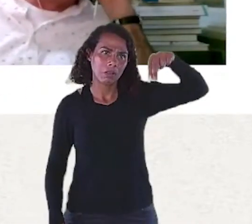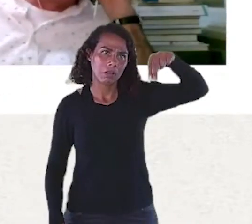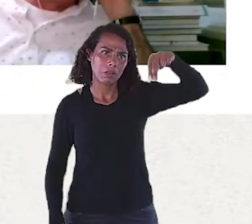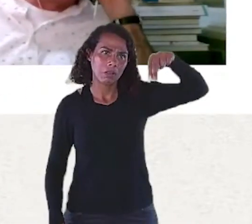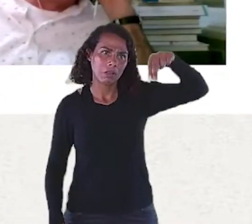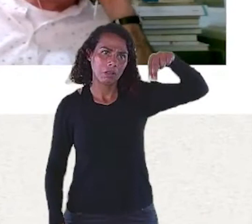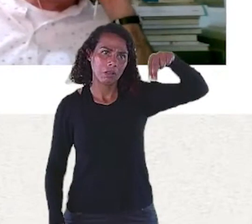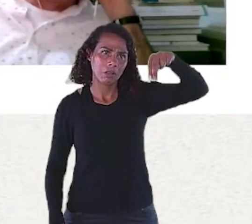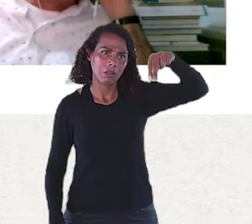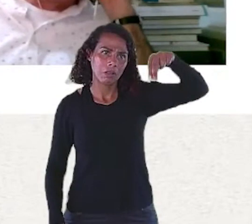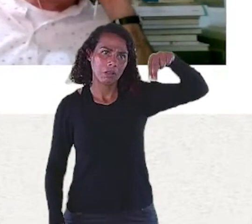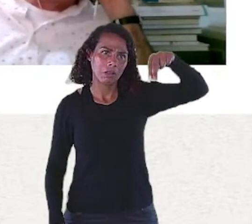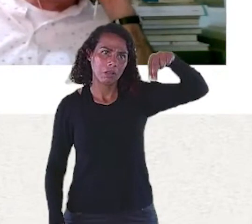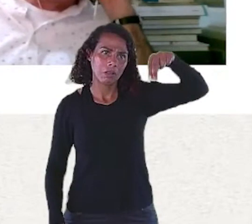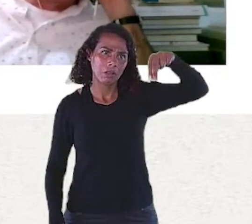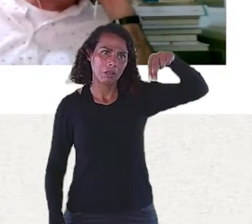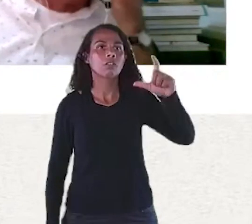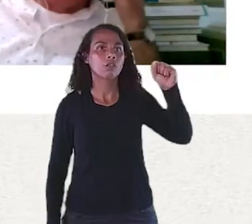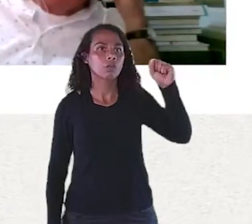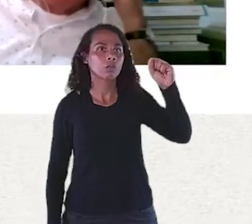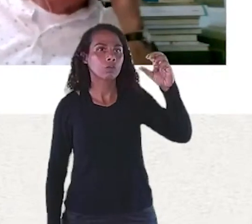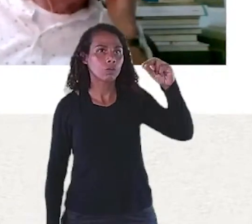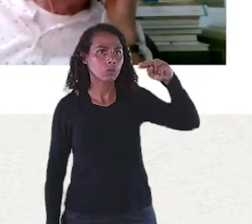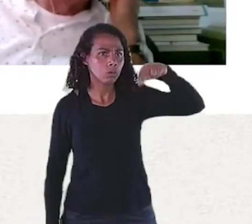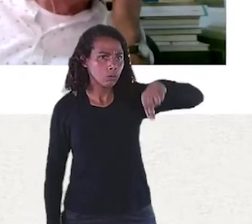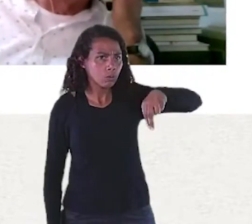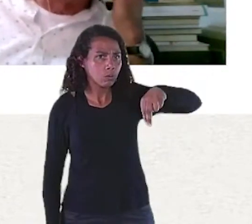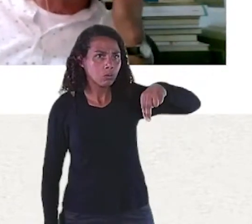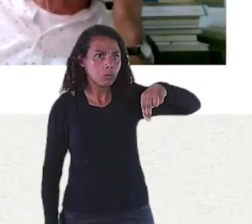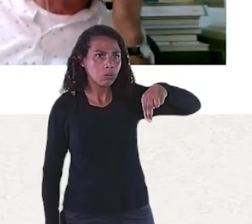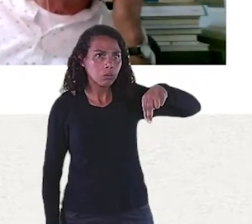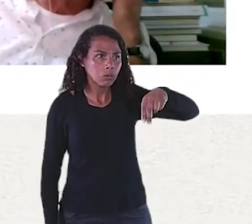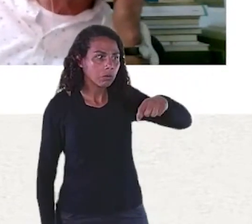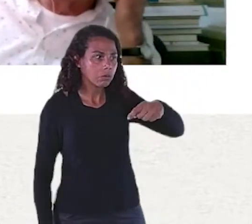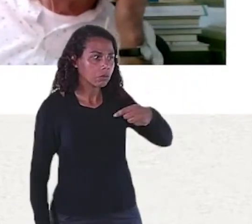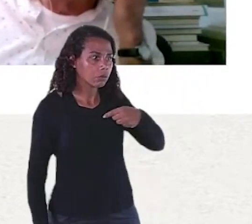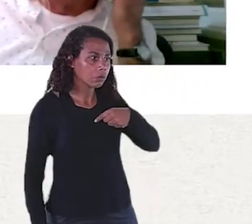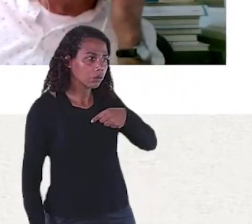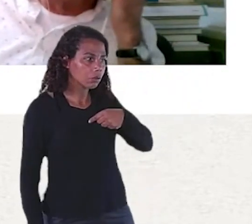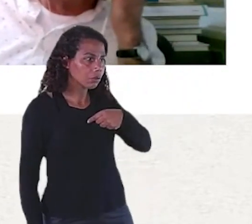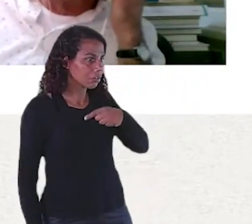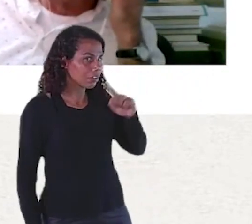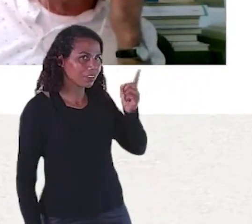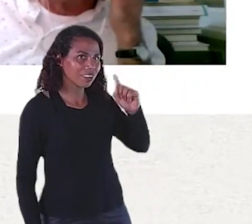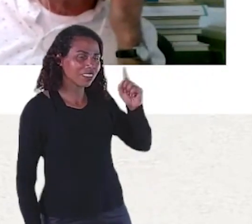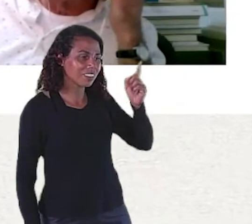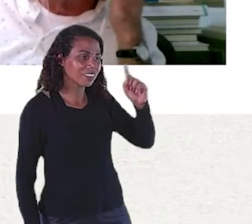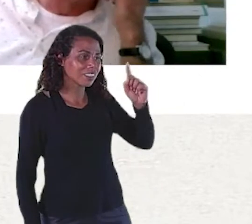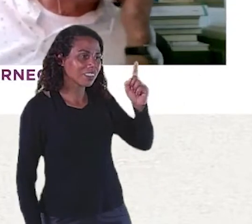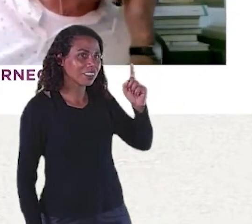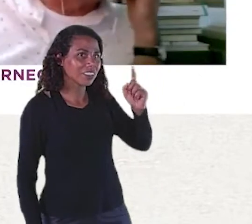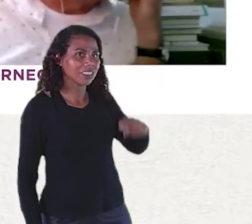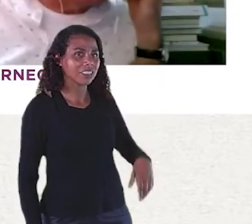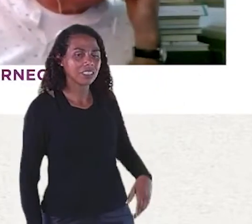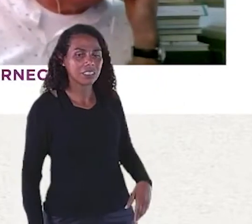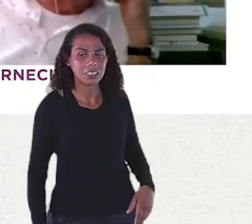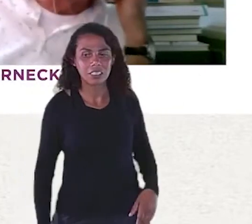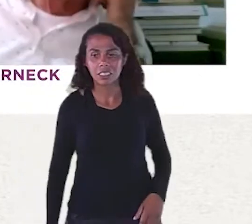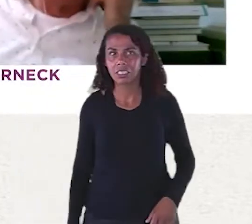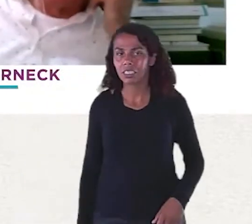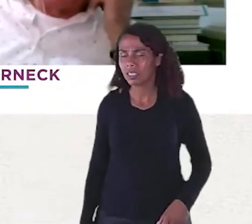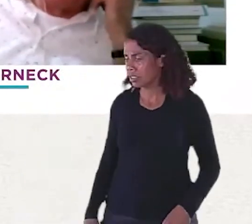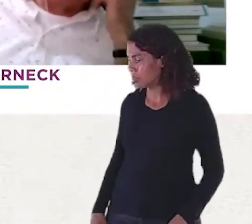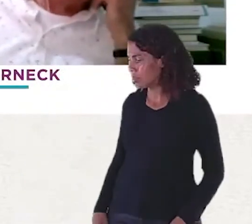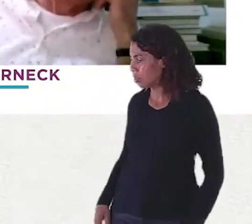mim e falou assim, como? O senhor não é o Nelson Werneck Sodré? Eu falei, não sou o Nelson, que inclusive já